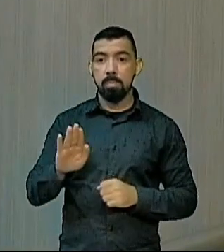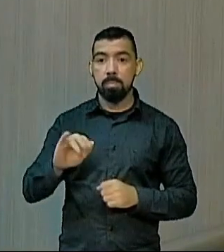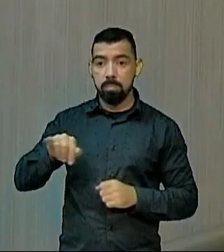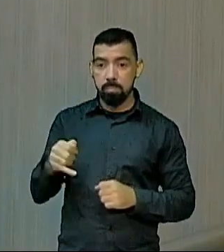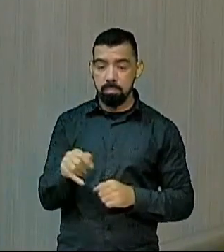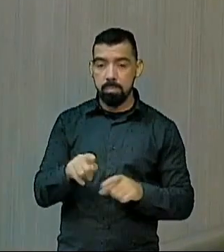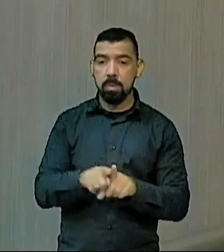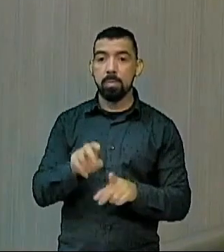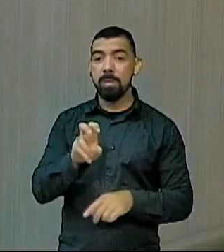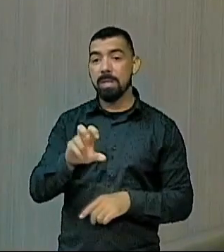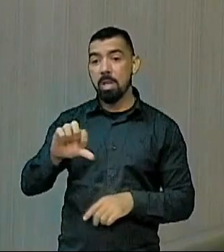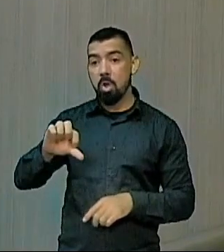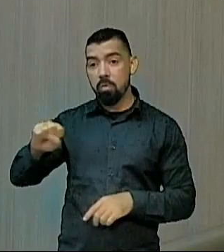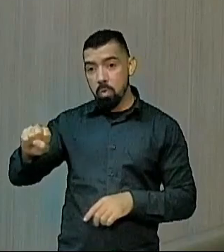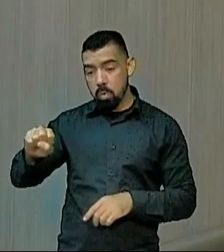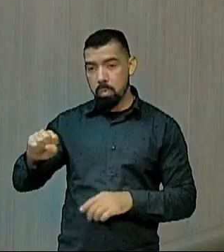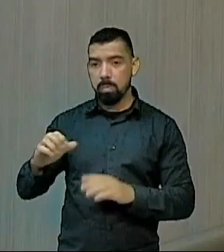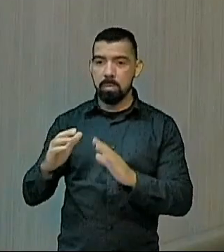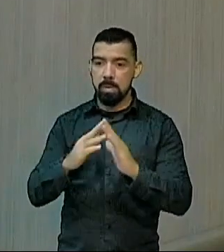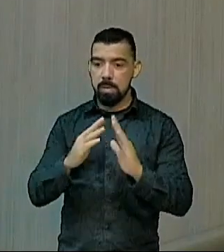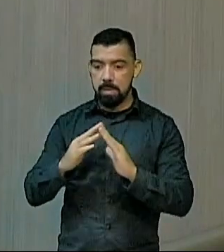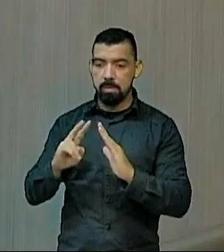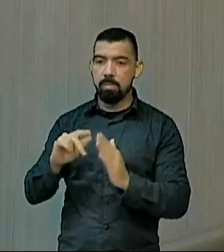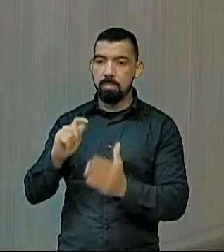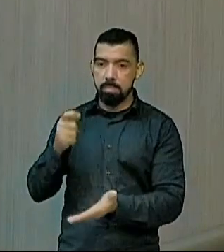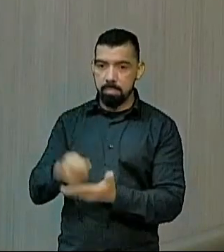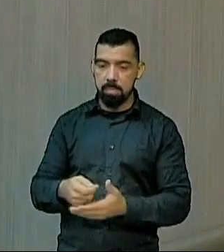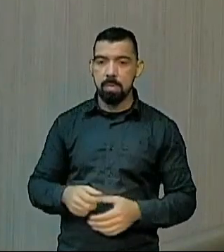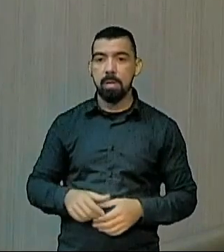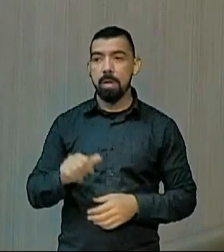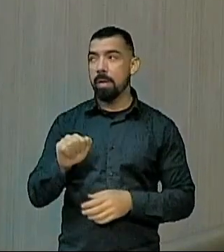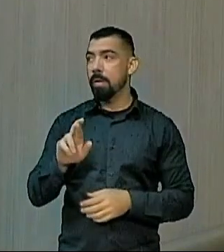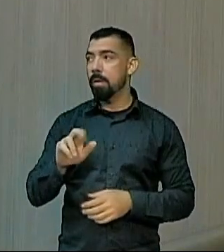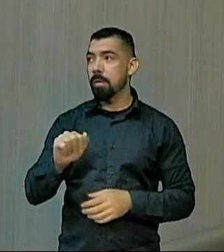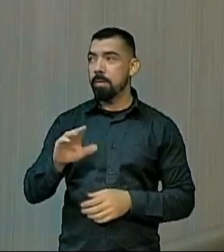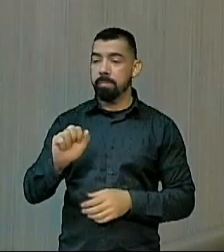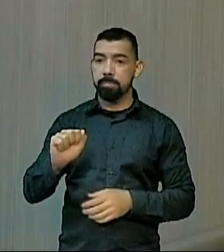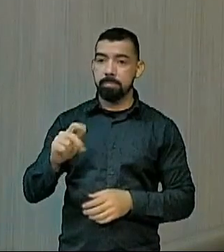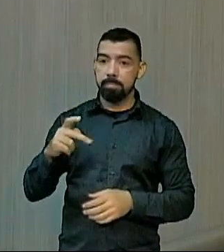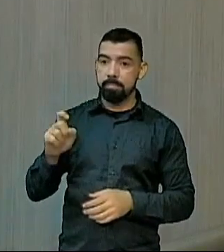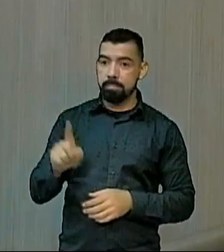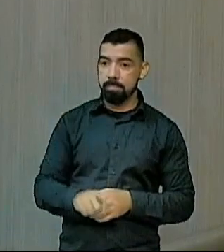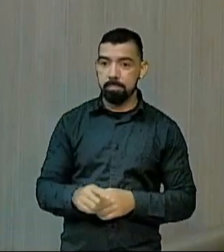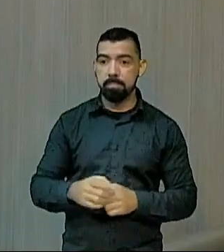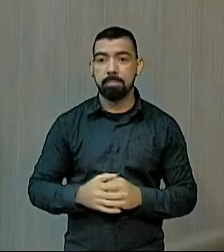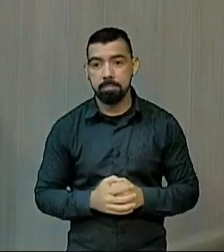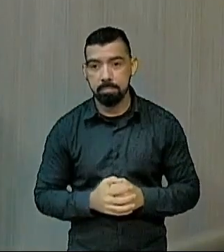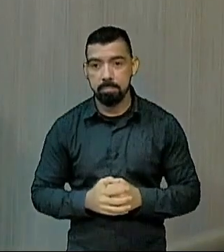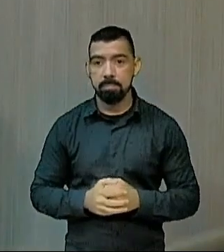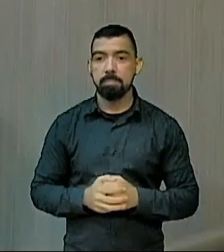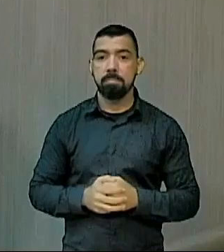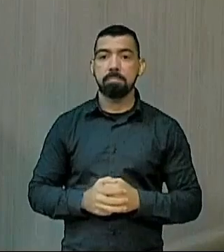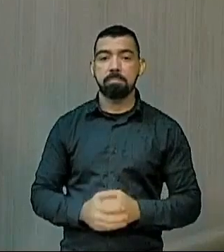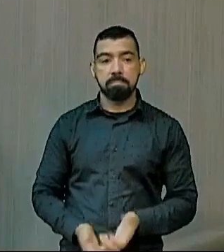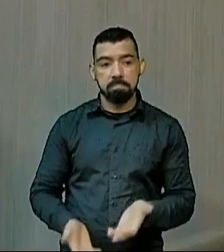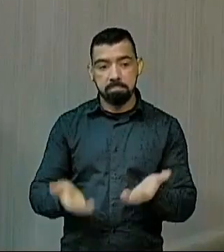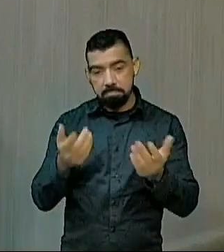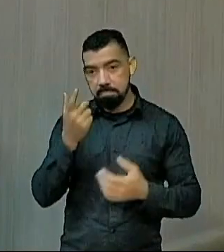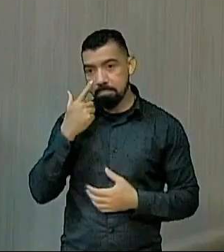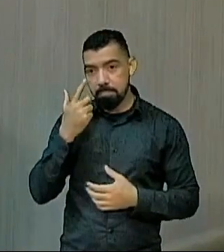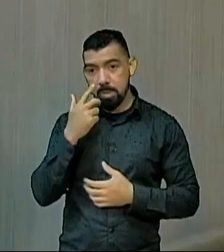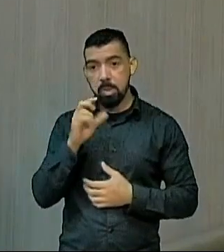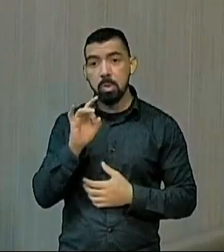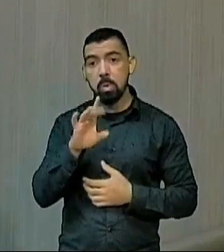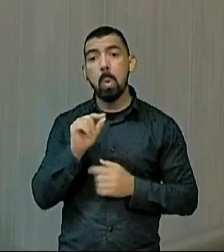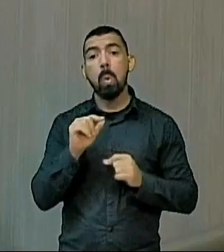598 residências no Aracapé 565 residências basta